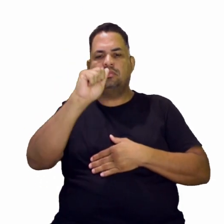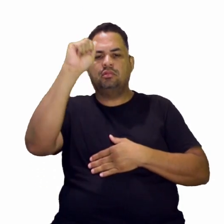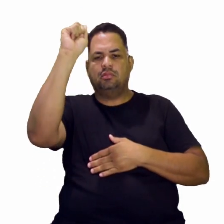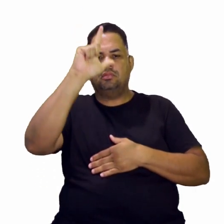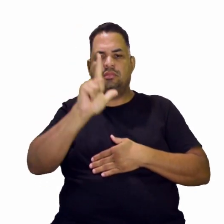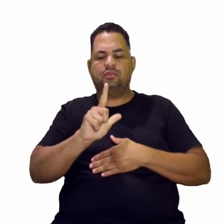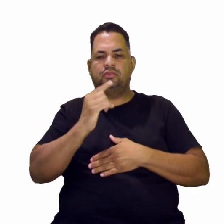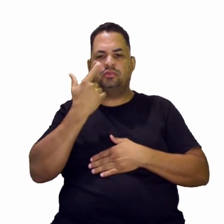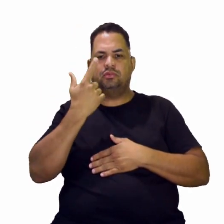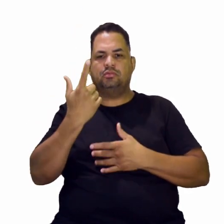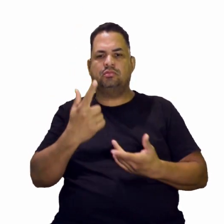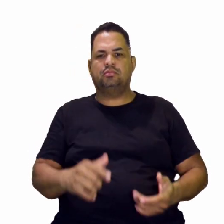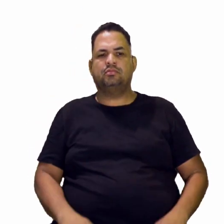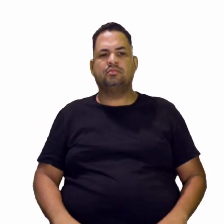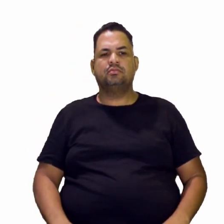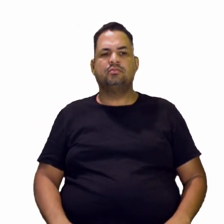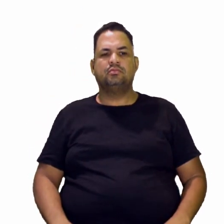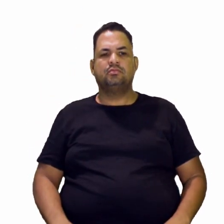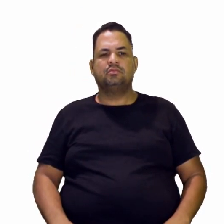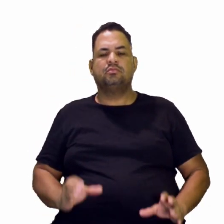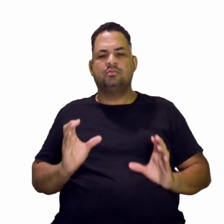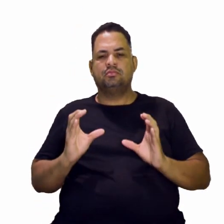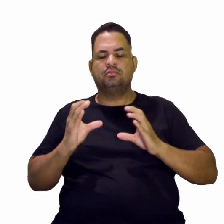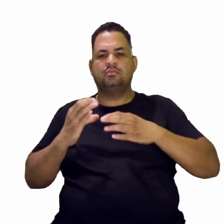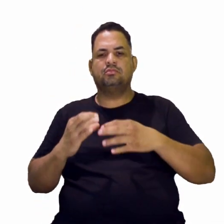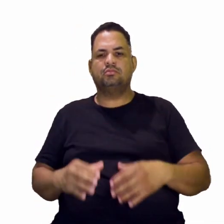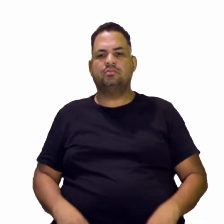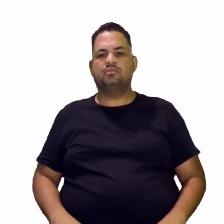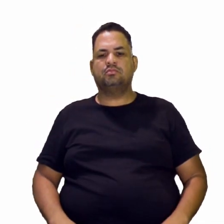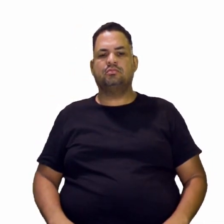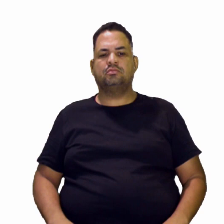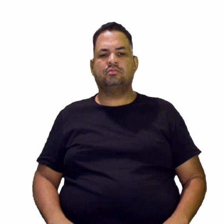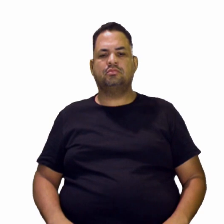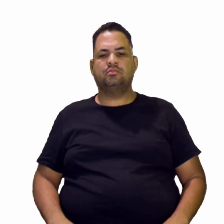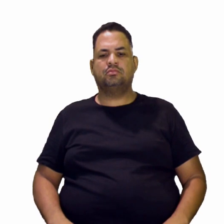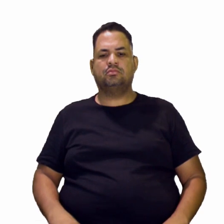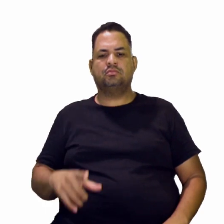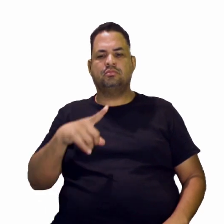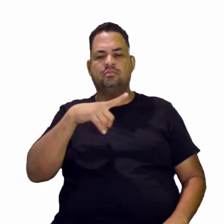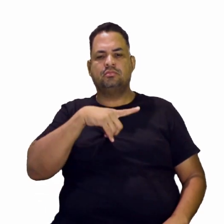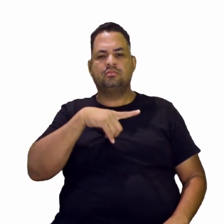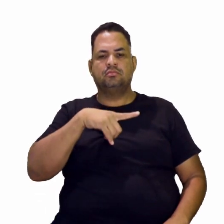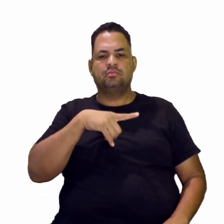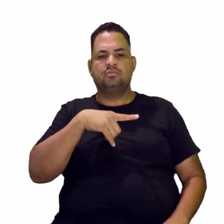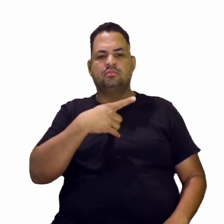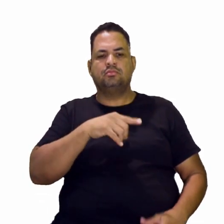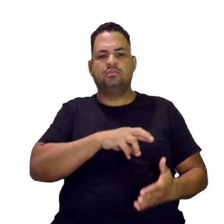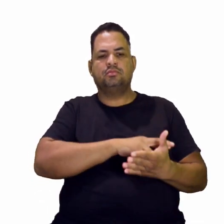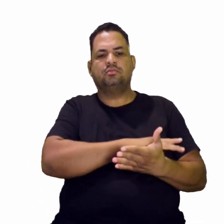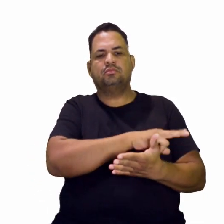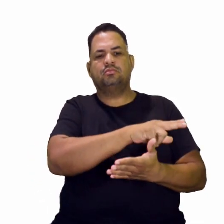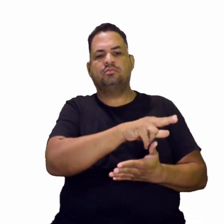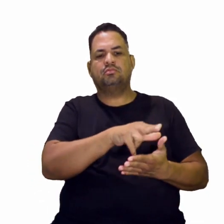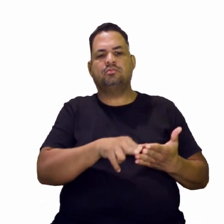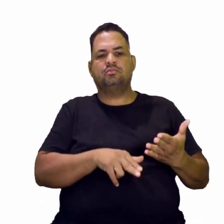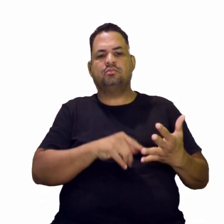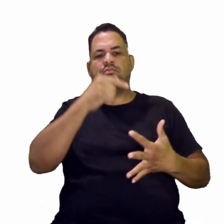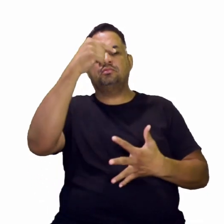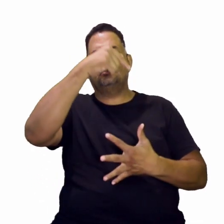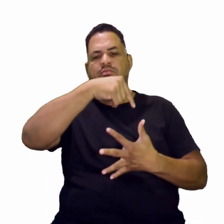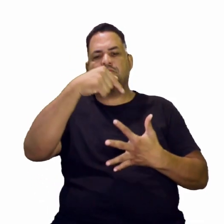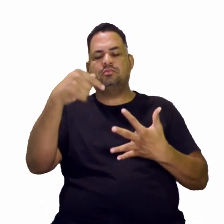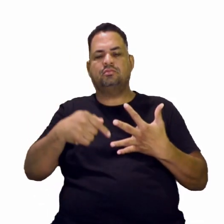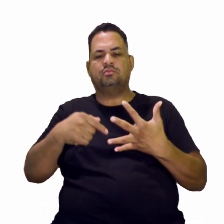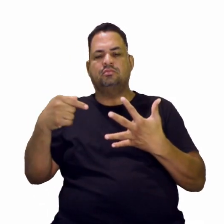aí no meio delas. Então, é uma população. Já um local onde tem uma grande variedade de